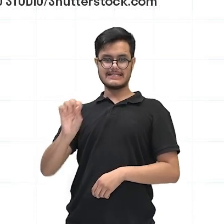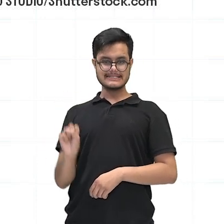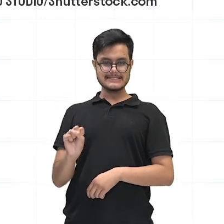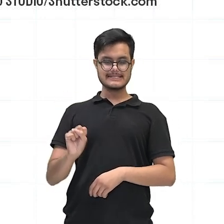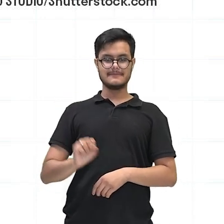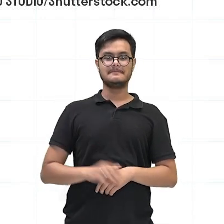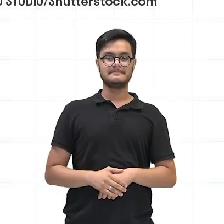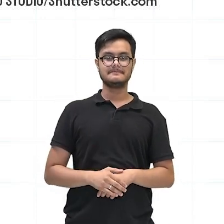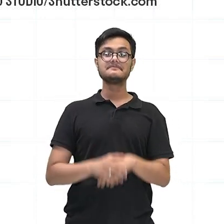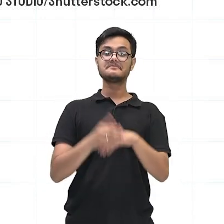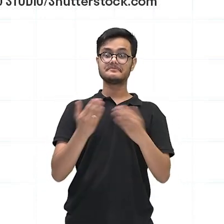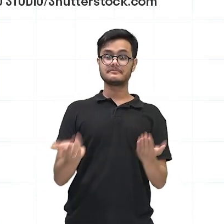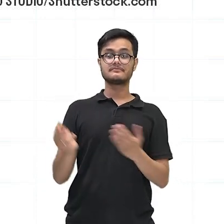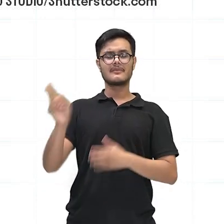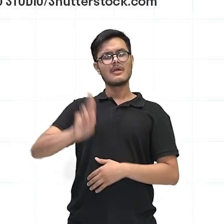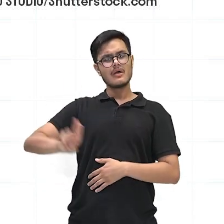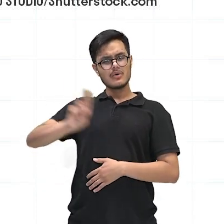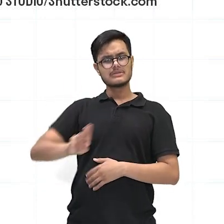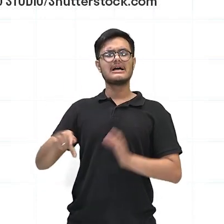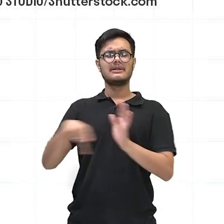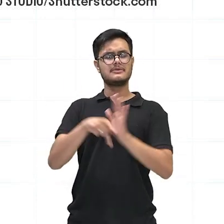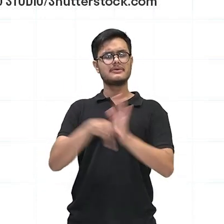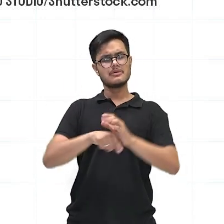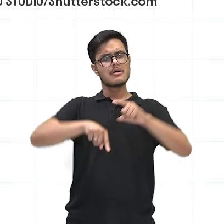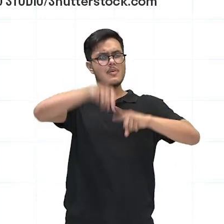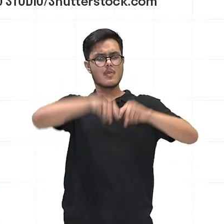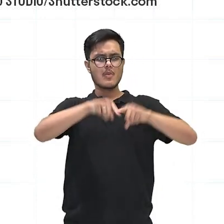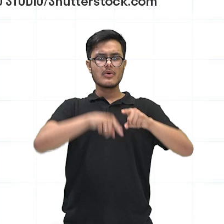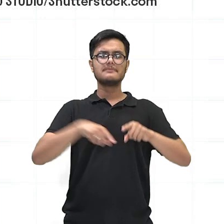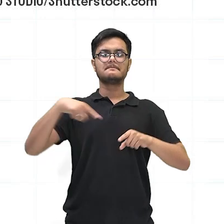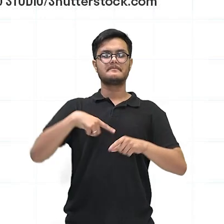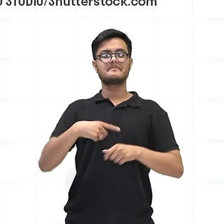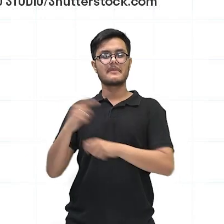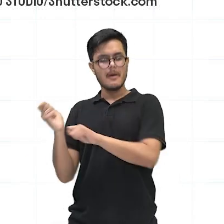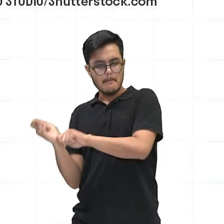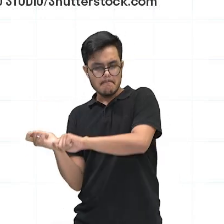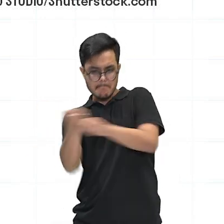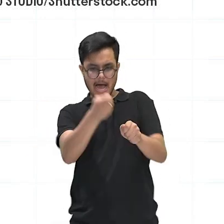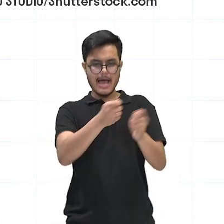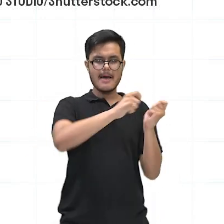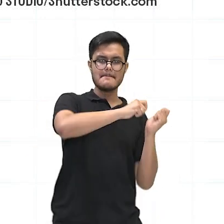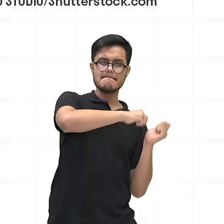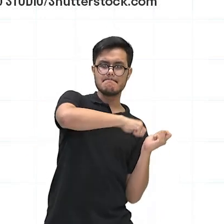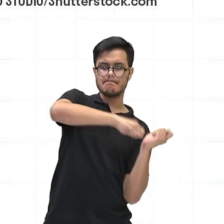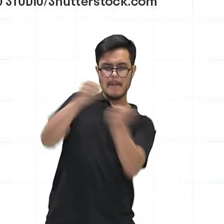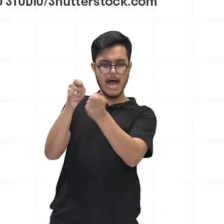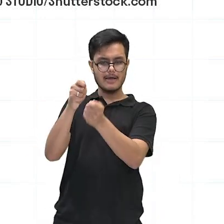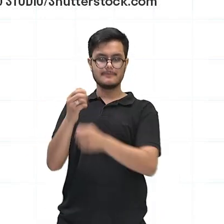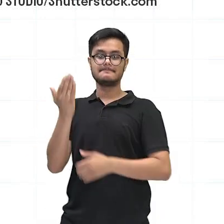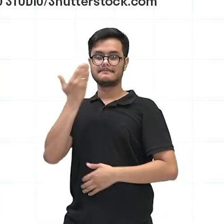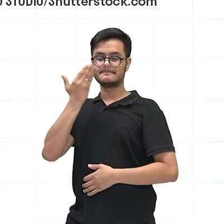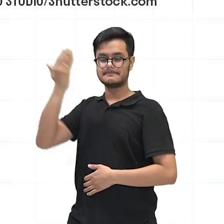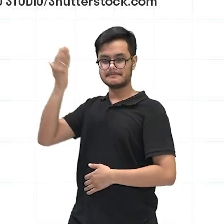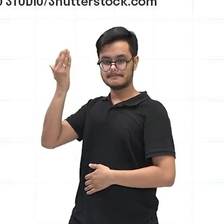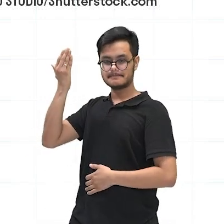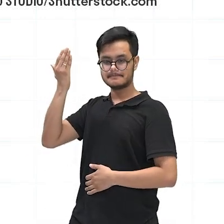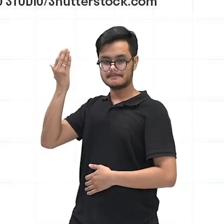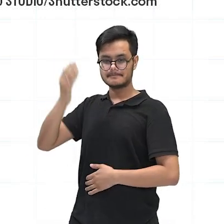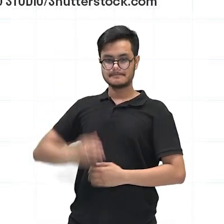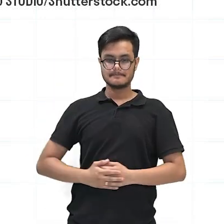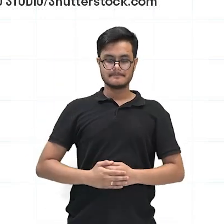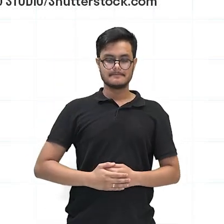cricket, são usados como equipamentos os tacos específicos, que são esses que vocês estão vendo aí na imagem,